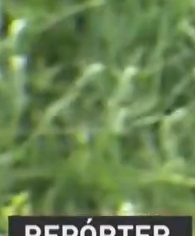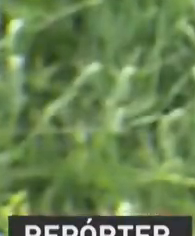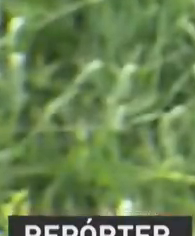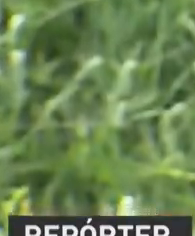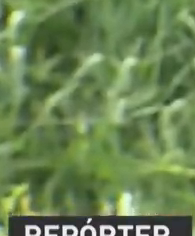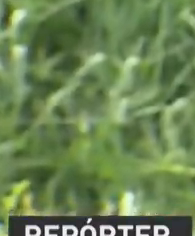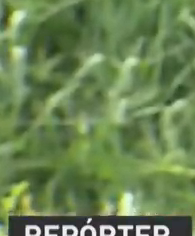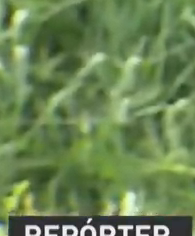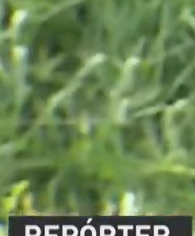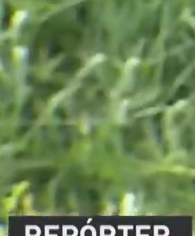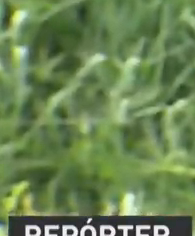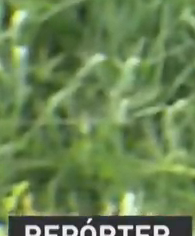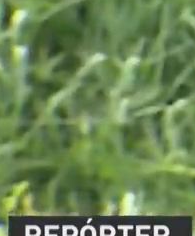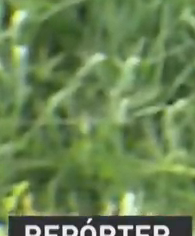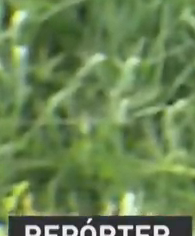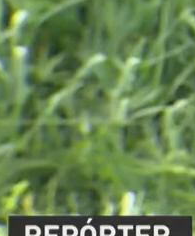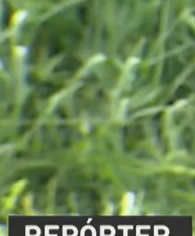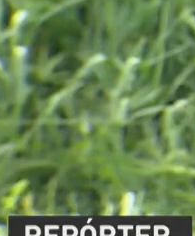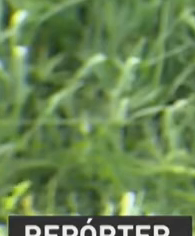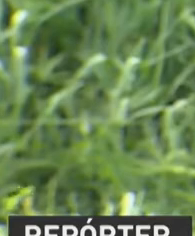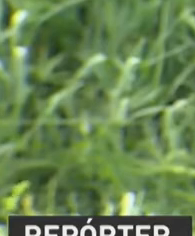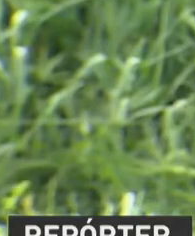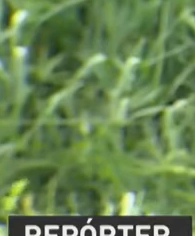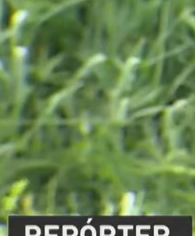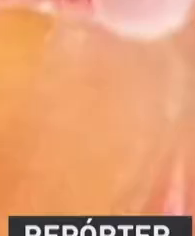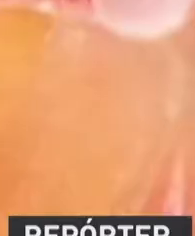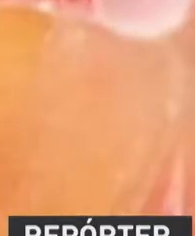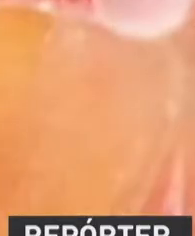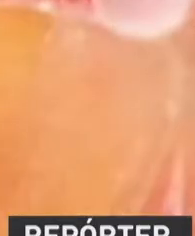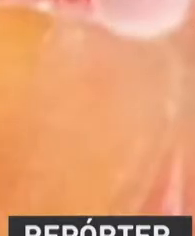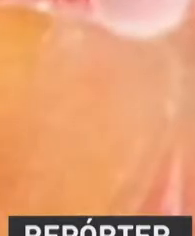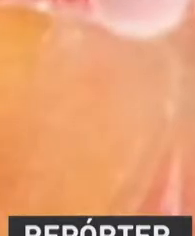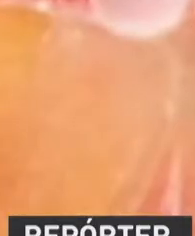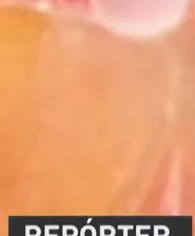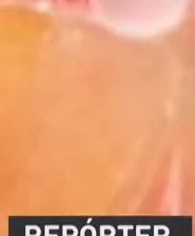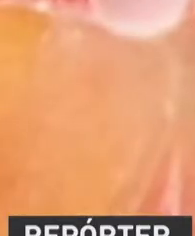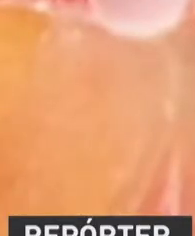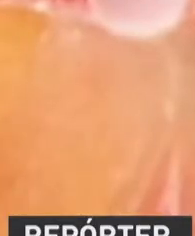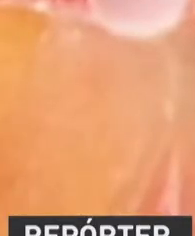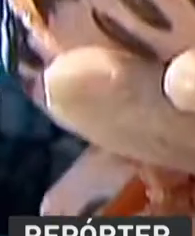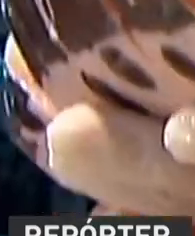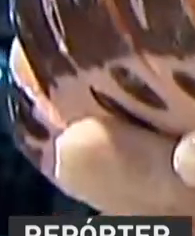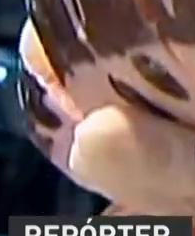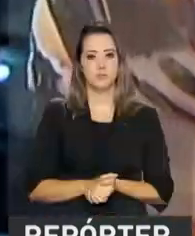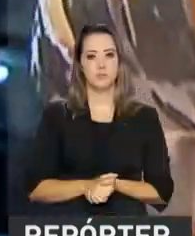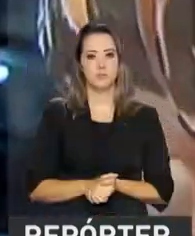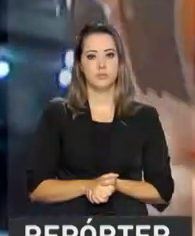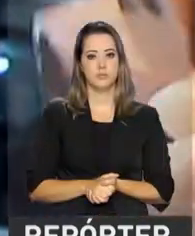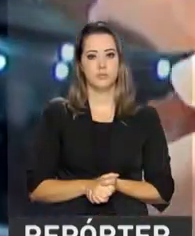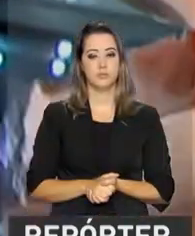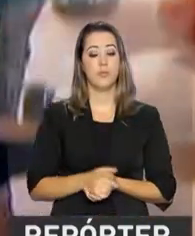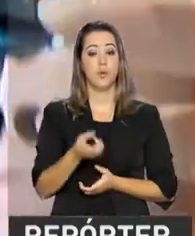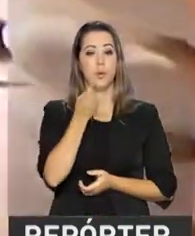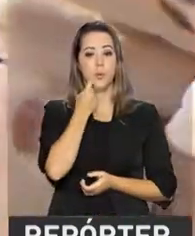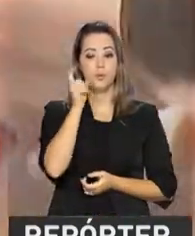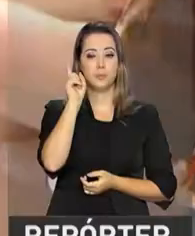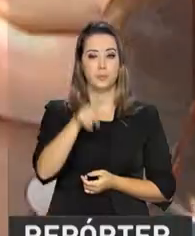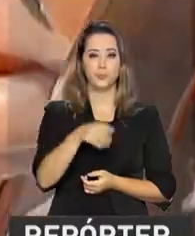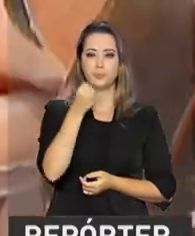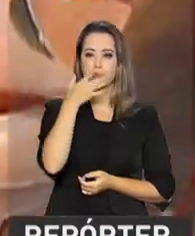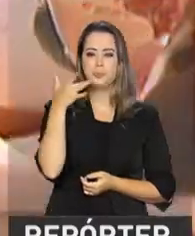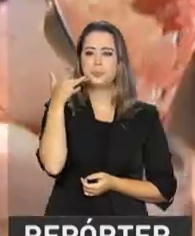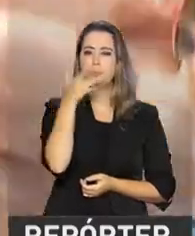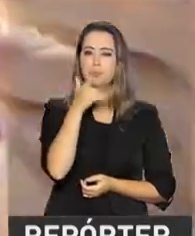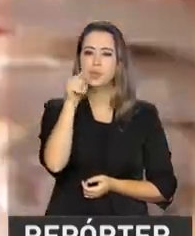o peixe já faz parte do cardápio do brasileiro além de saborosa a carne é rica em nutrientes essenciais